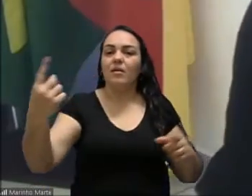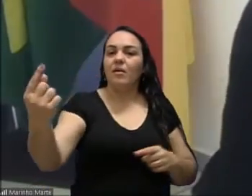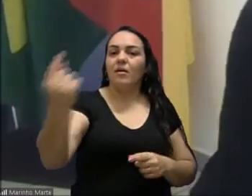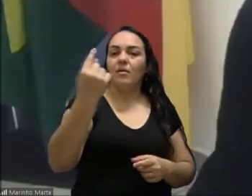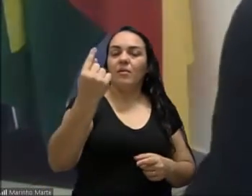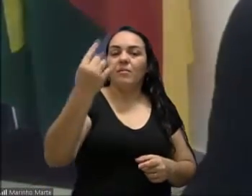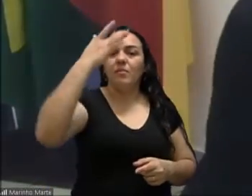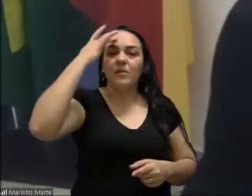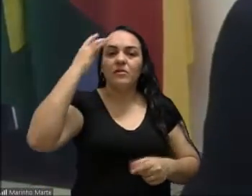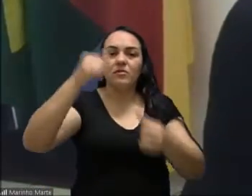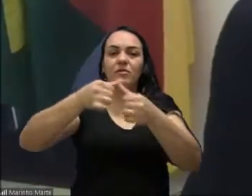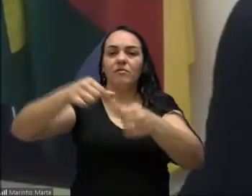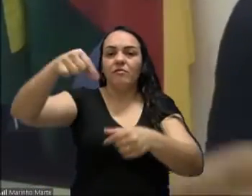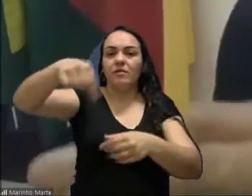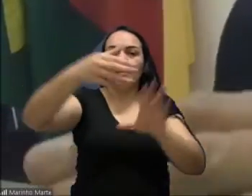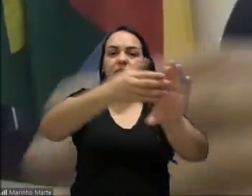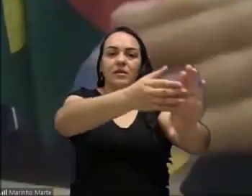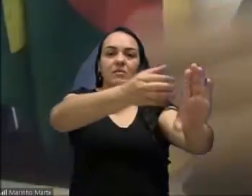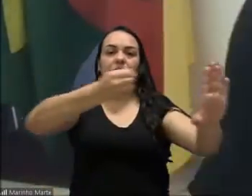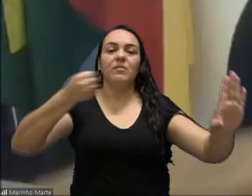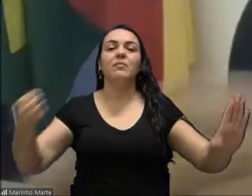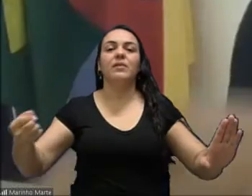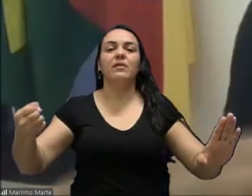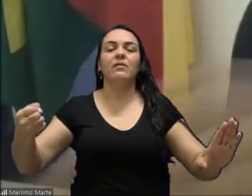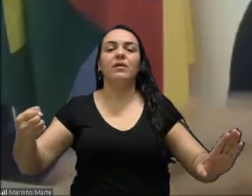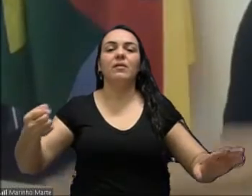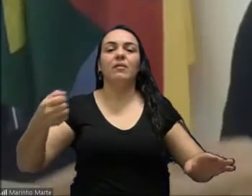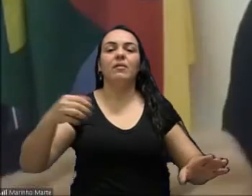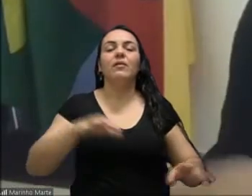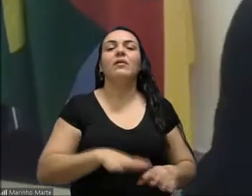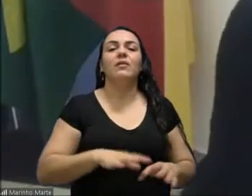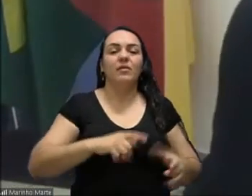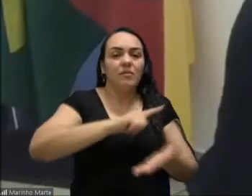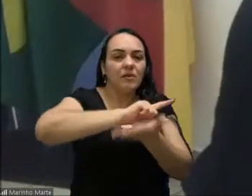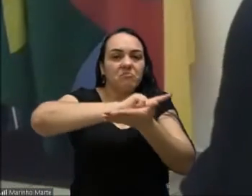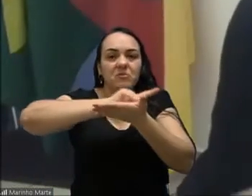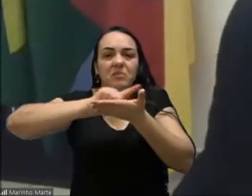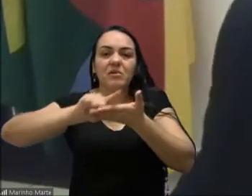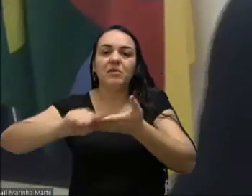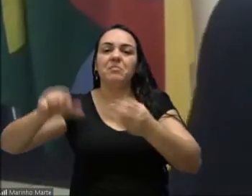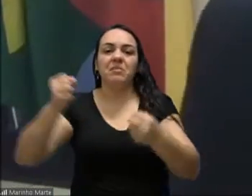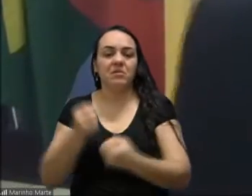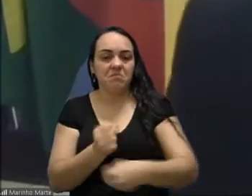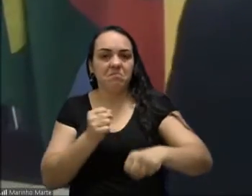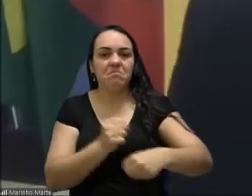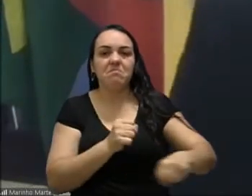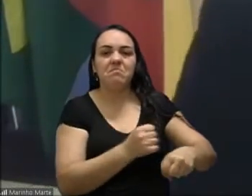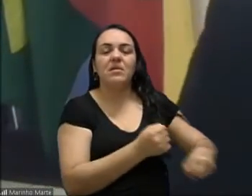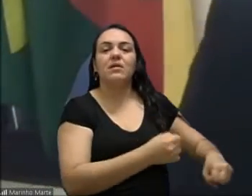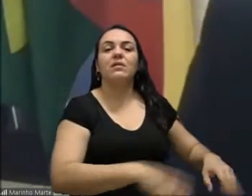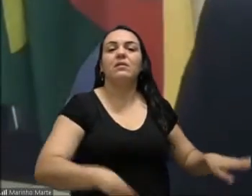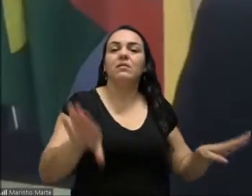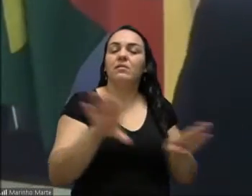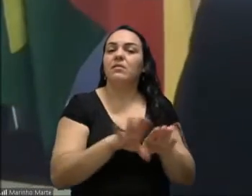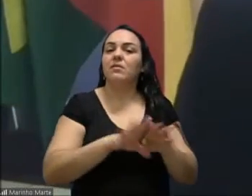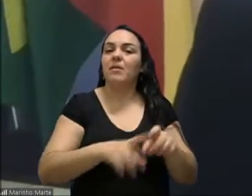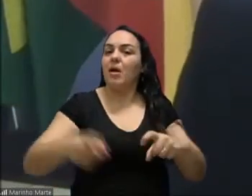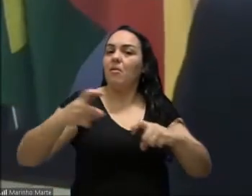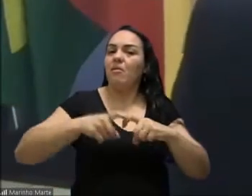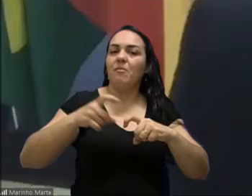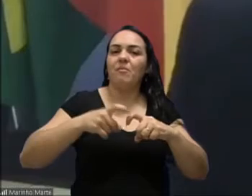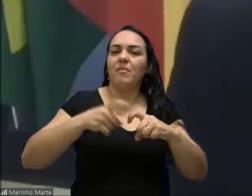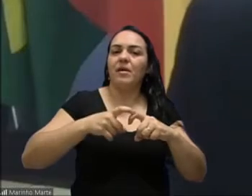pelo pessoal da prefeitura com o maior prazer é desde quem está limpando o lugar onde a pessoa entra até depois de